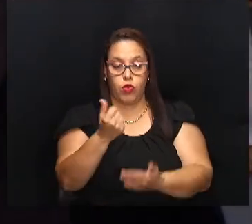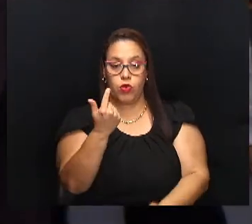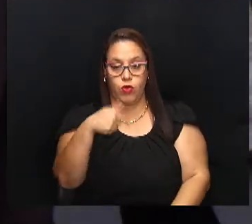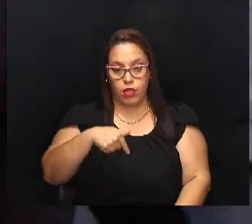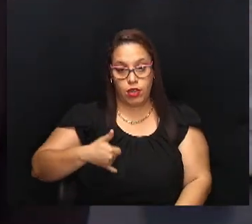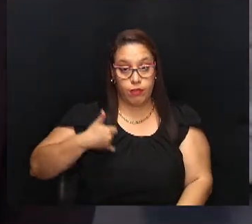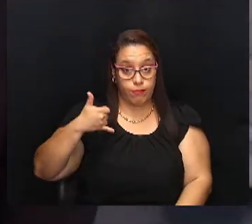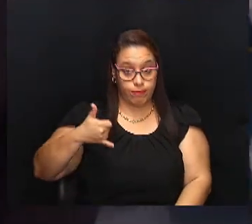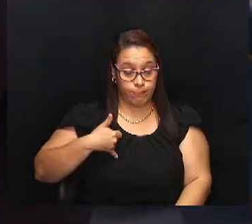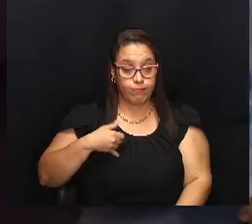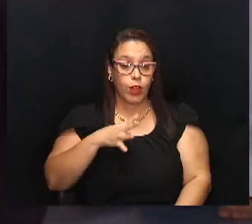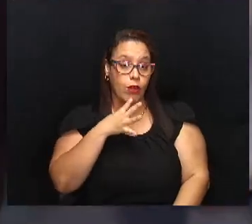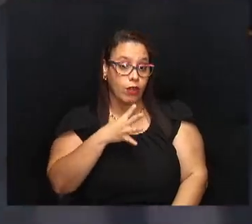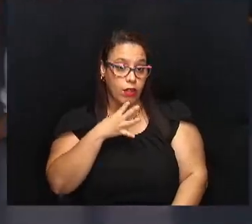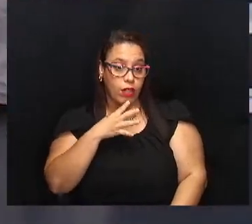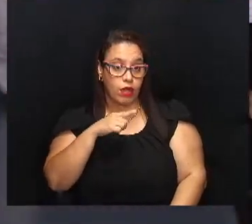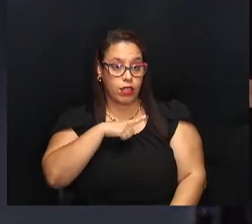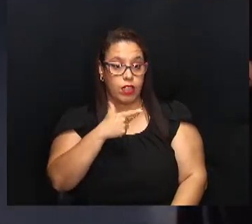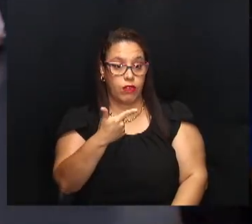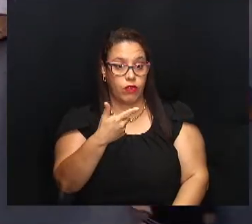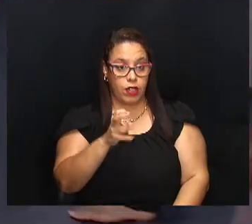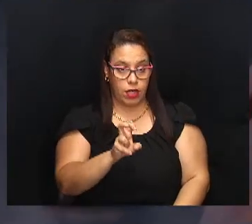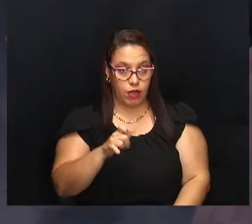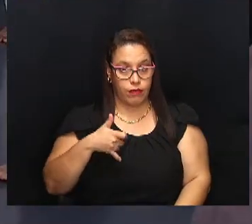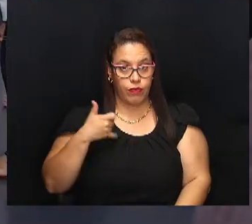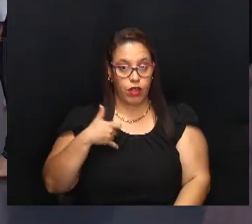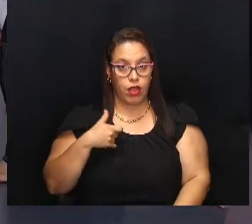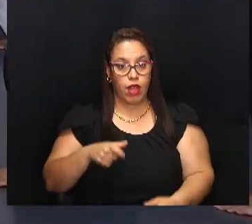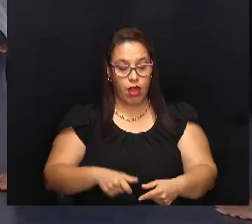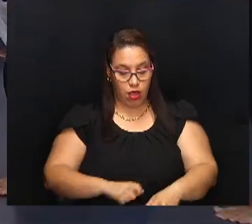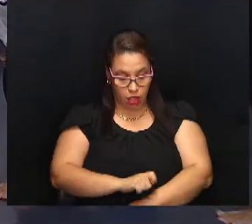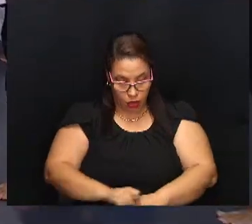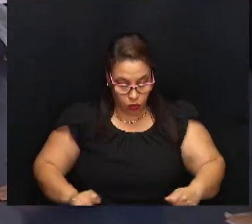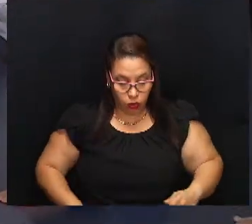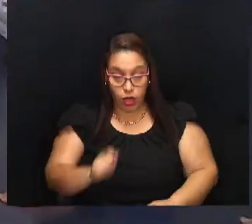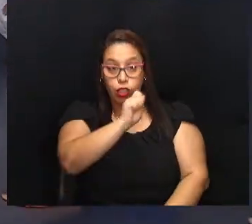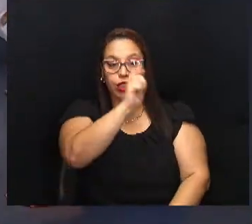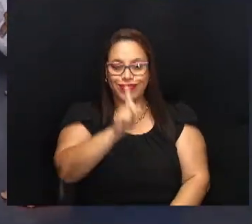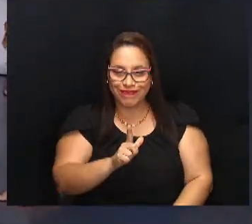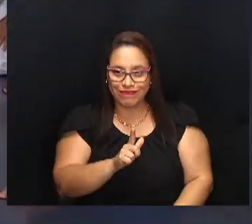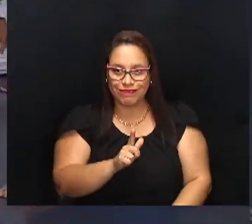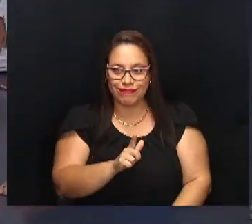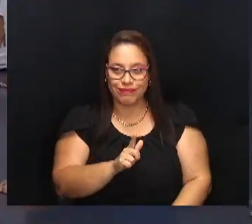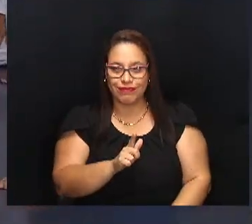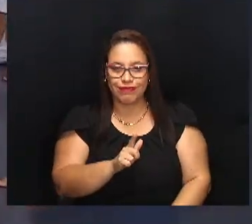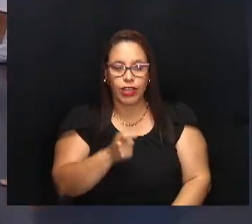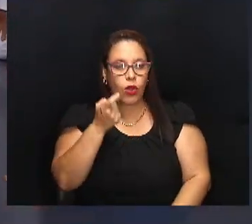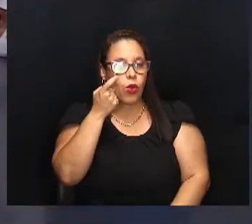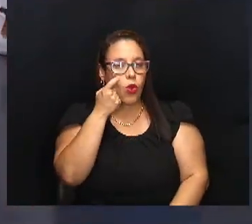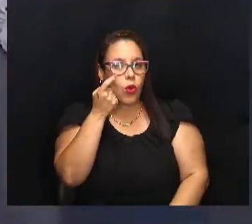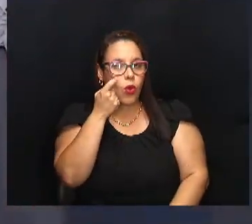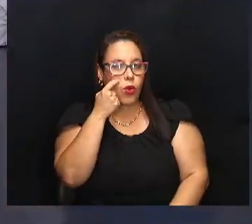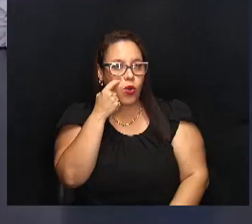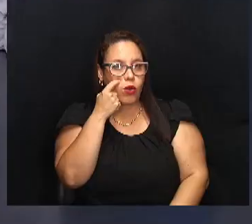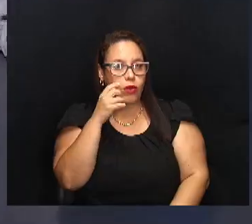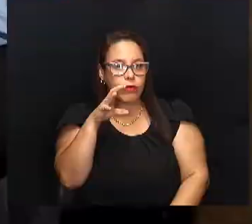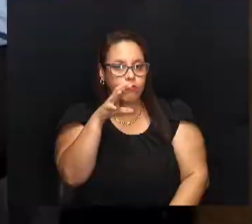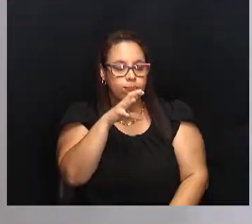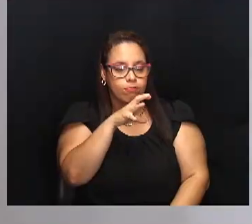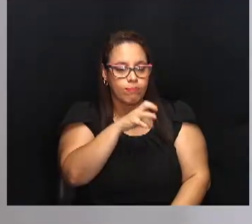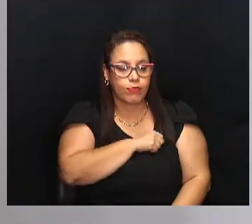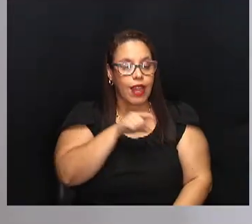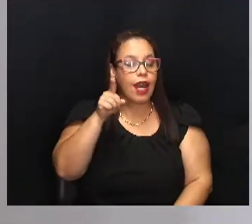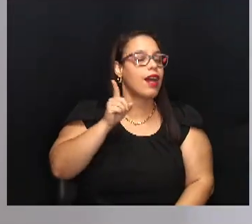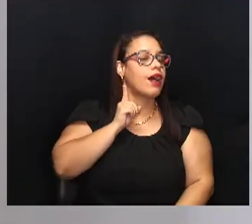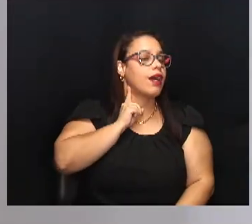Quando eu o conheci, ele tinha 25 anos, ainda era faixa azul, né? E com os olhos dele, vendo ele, aprendi a amar o jiu-jitsu, lá em Minas Gerais,